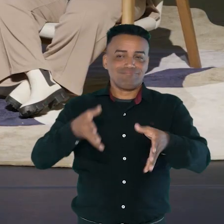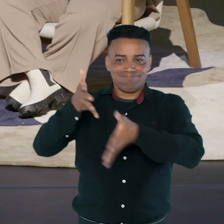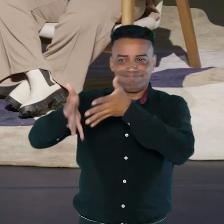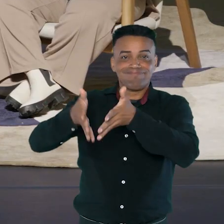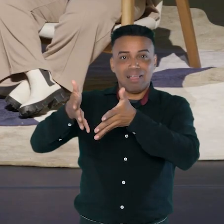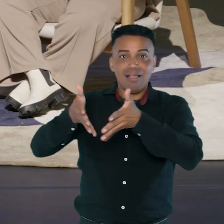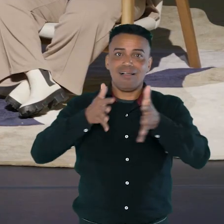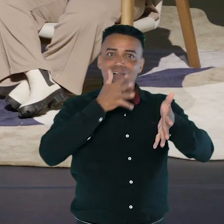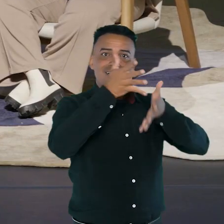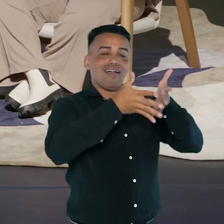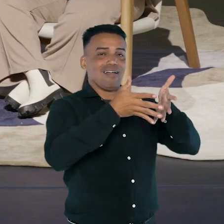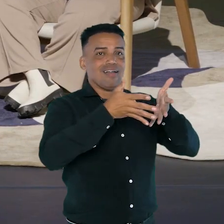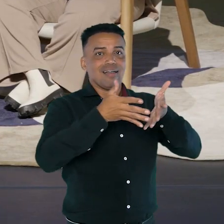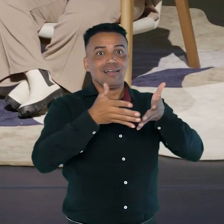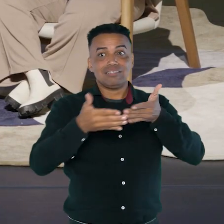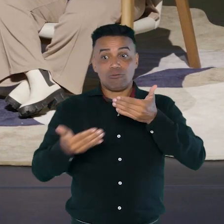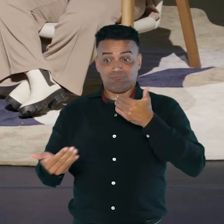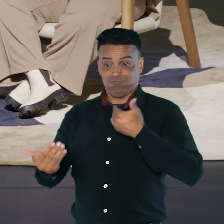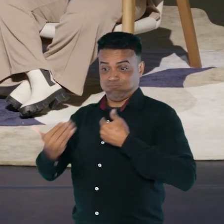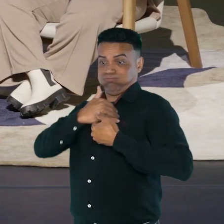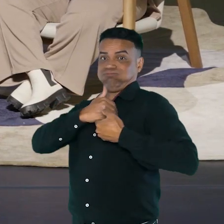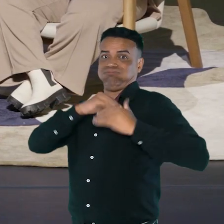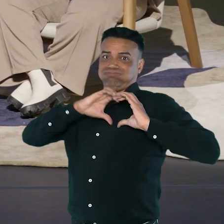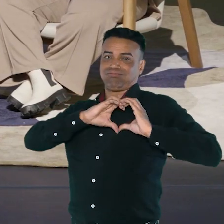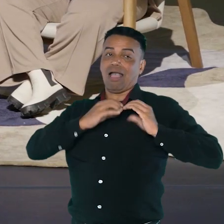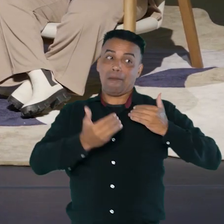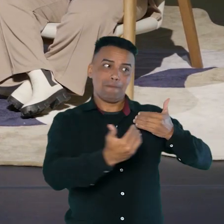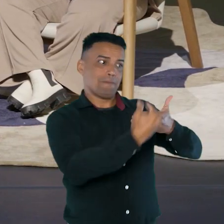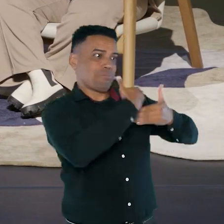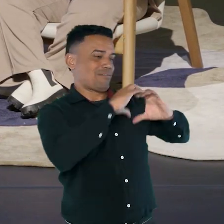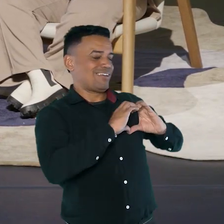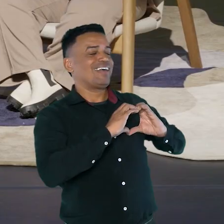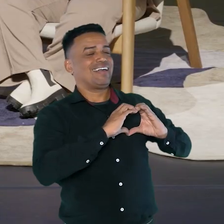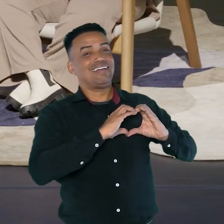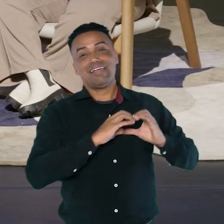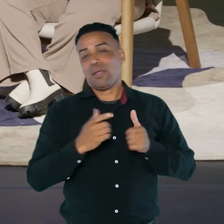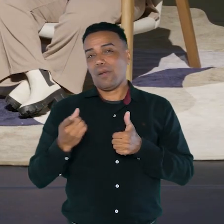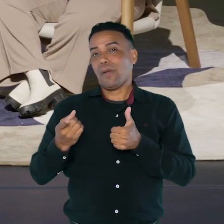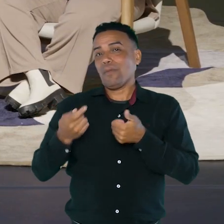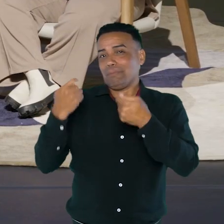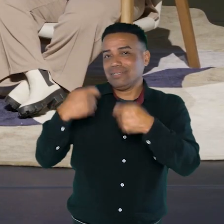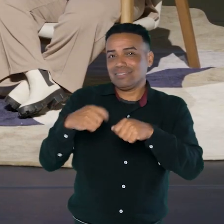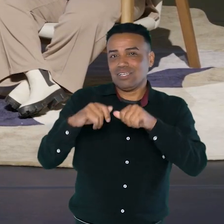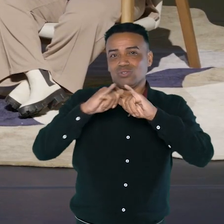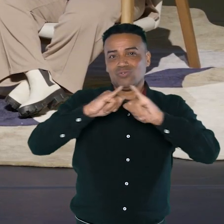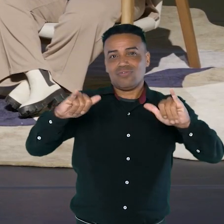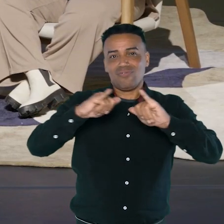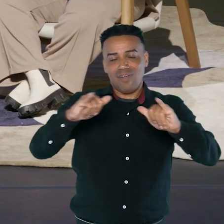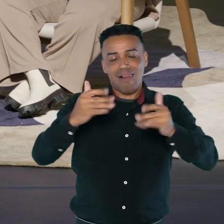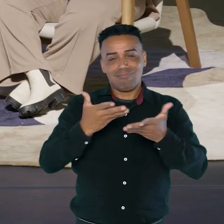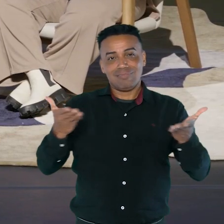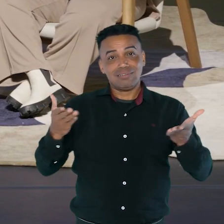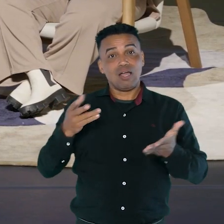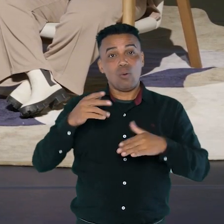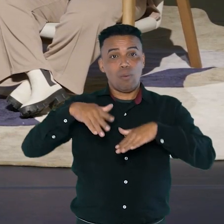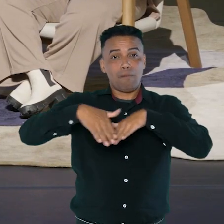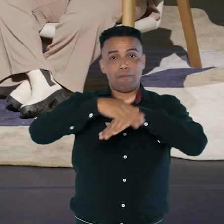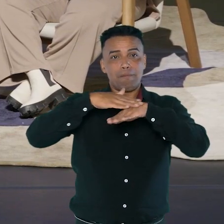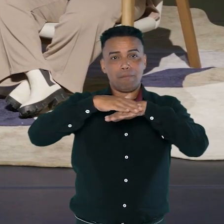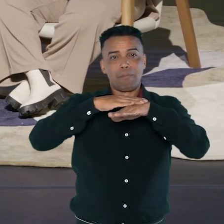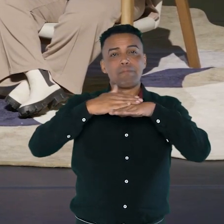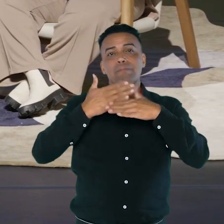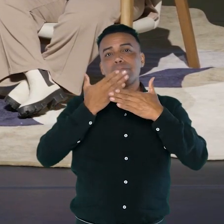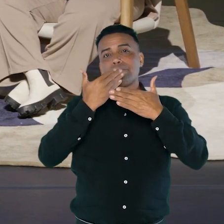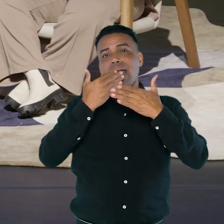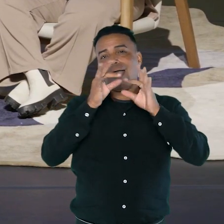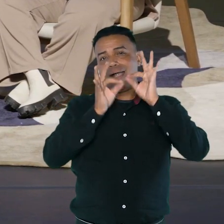palavra de vocês, mas finalizar atravessando a gente. E aí, antes, eu preciso dizer que a gente tem sempre um papo aqui uma vez